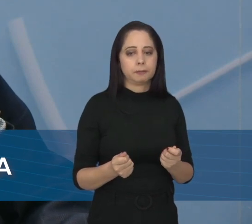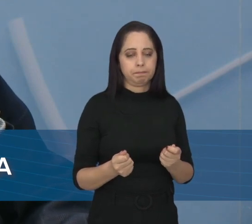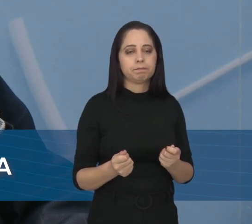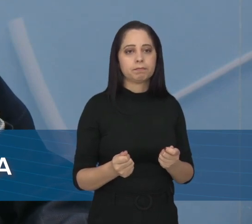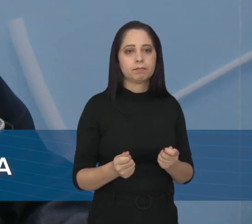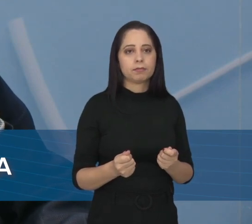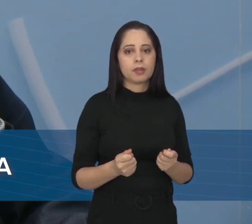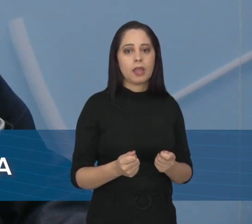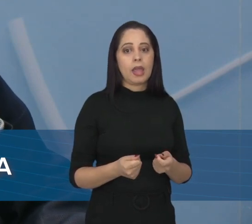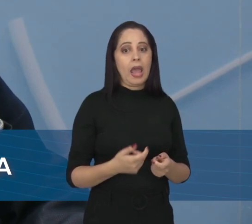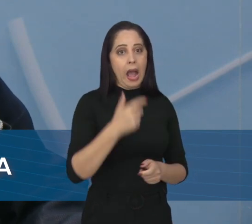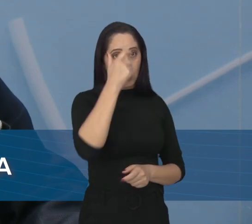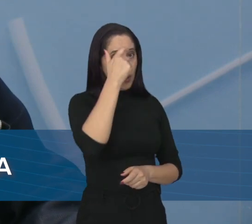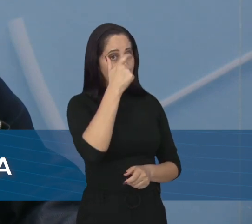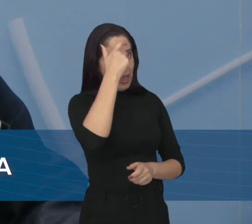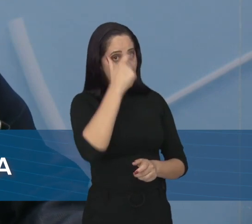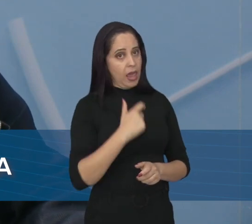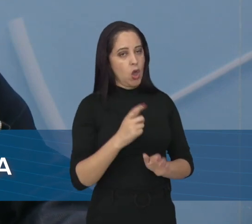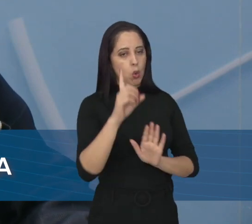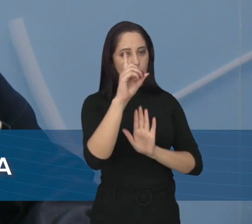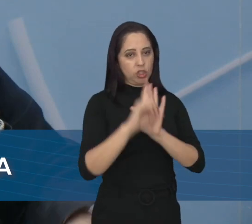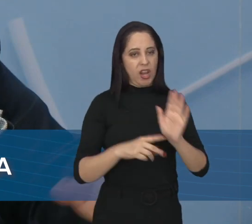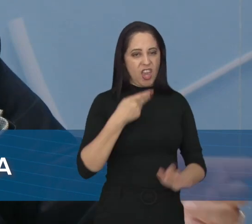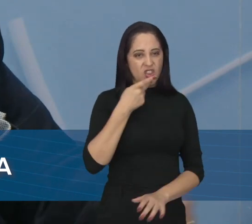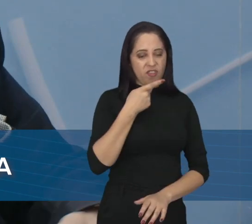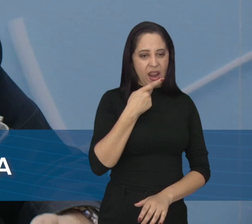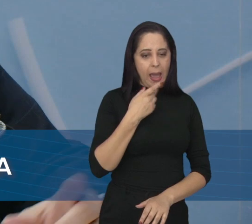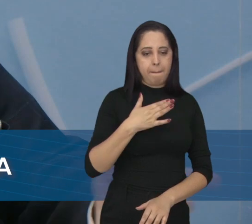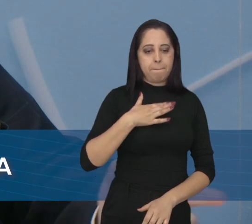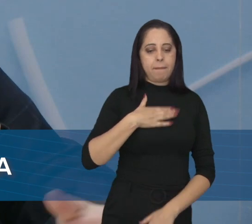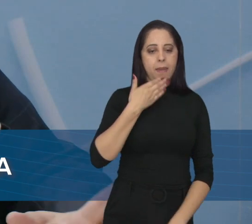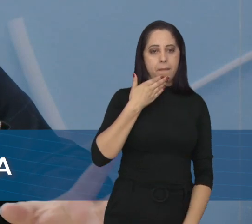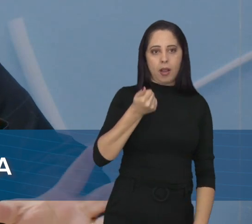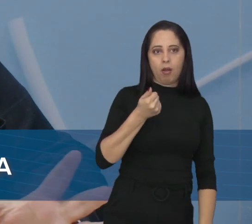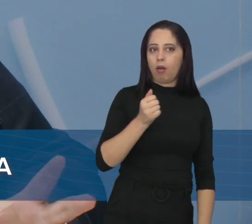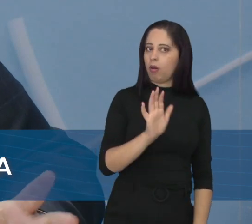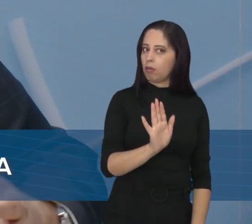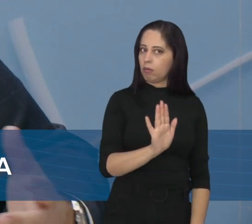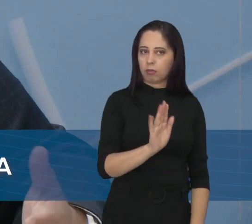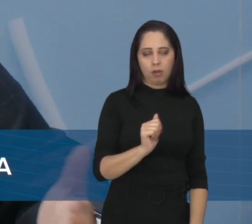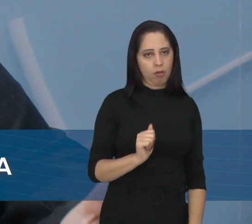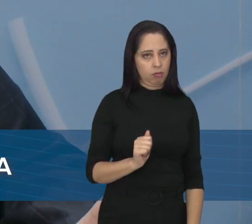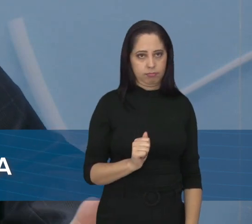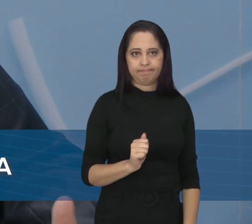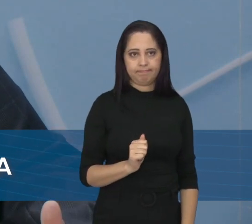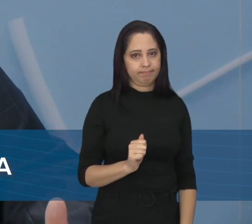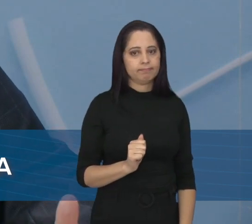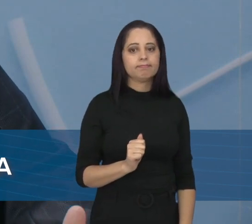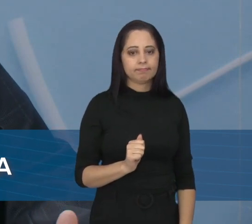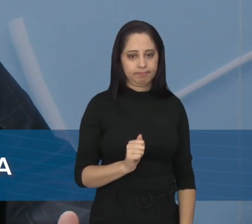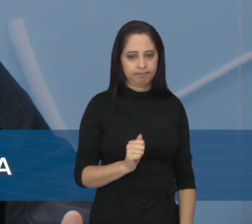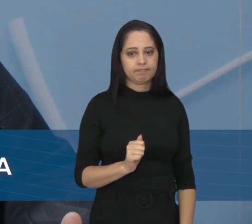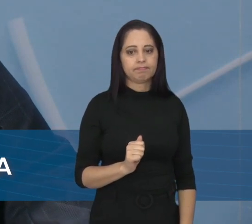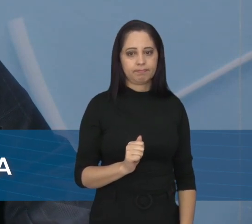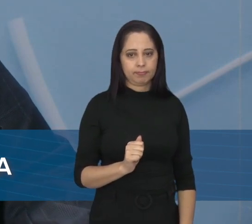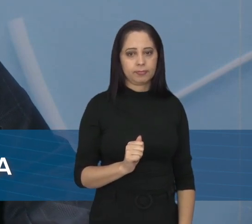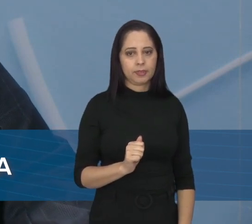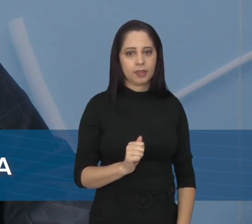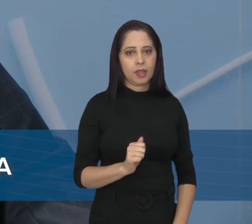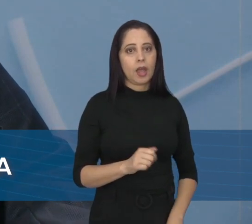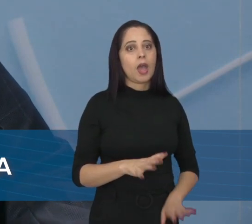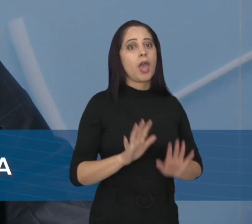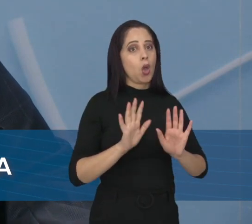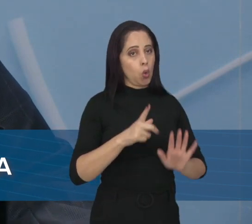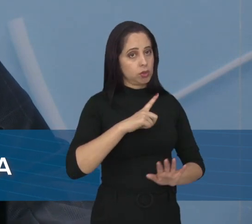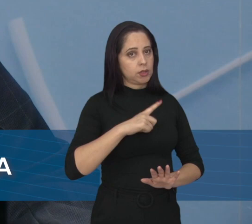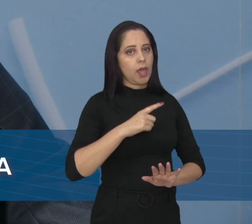tenho o direito de dizer que a minha é melhor que a outra, ou que a outra é melhor, ou que, por mais que haja o direito